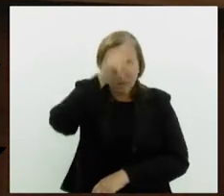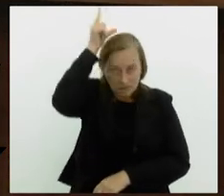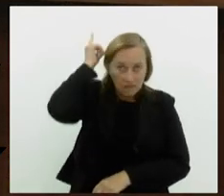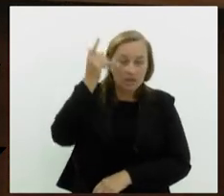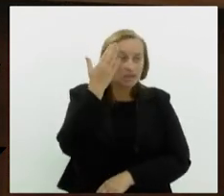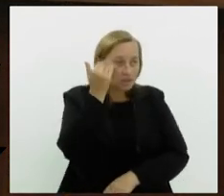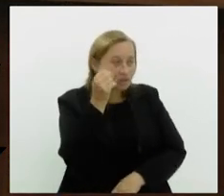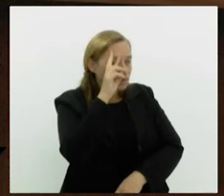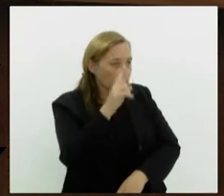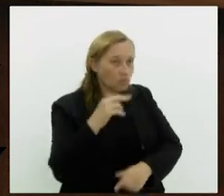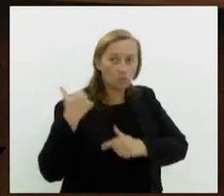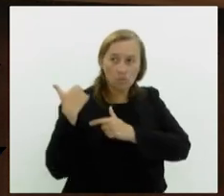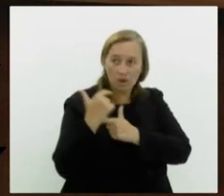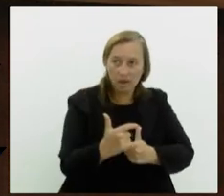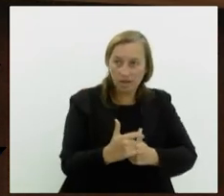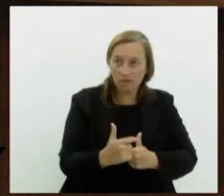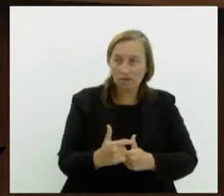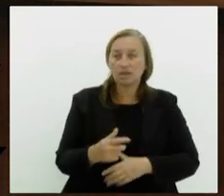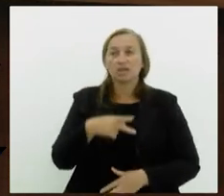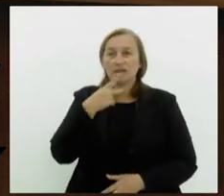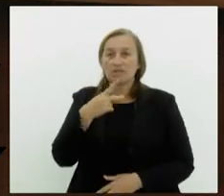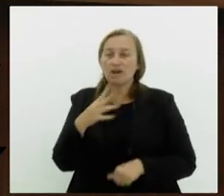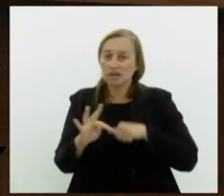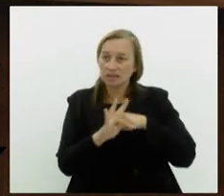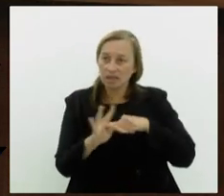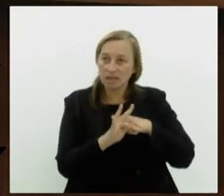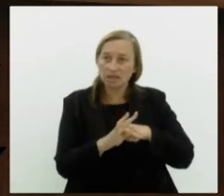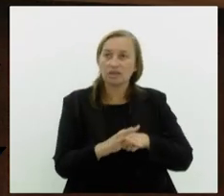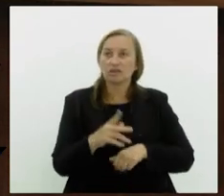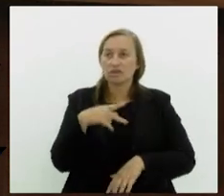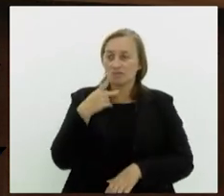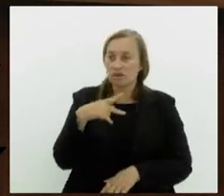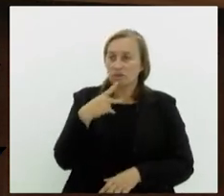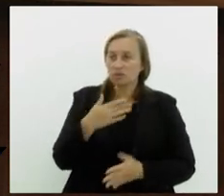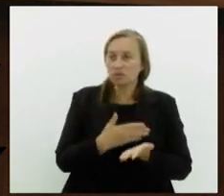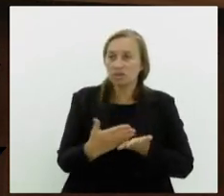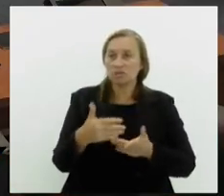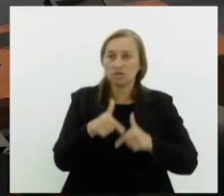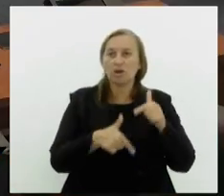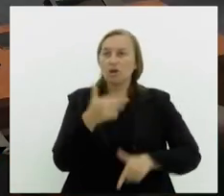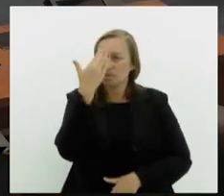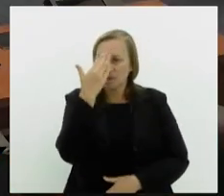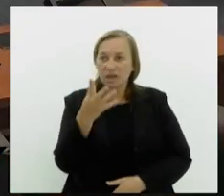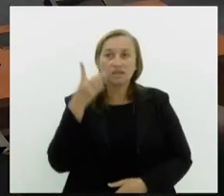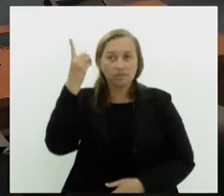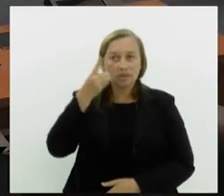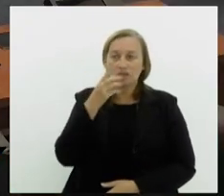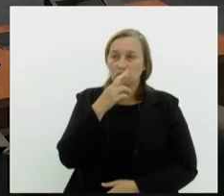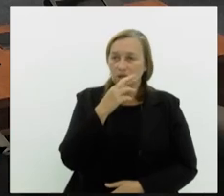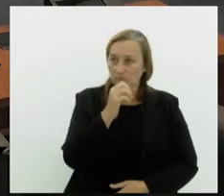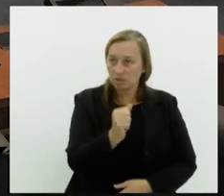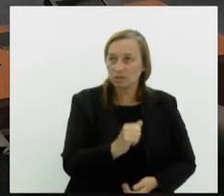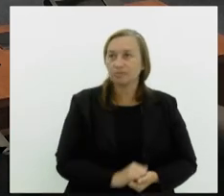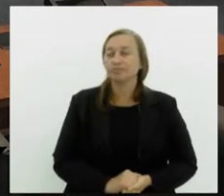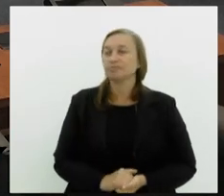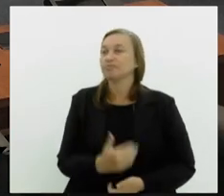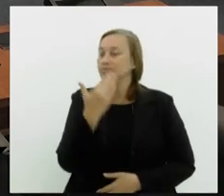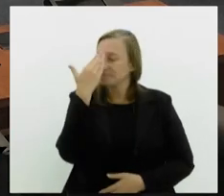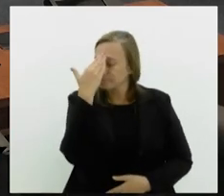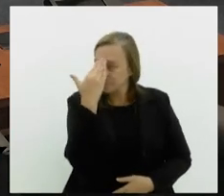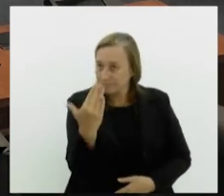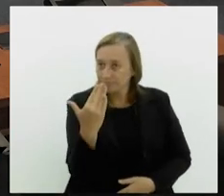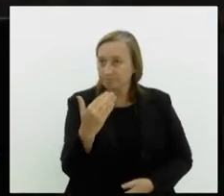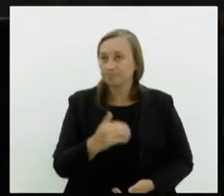regimentalista, mas considerei pertinente na fala tão técnica que Vossa Excelência fez no início dos trabalhos. Obrigado, deputado Rodrigo Amorim. Eu